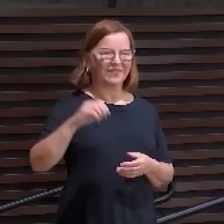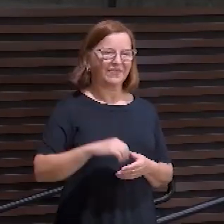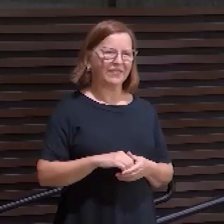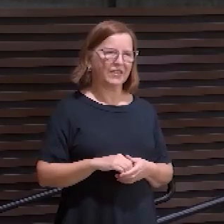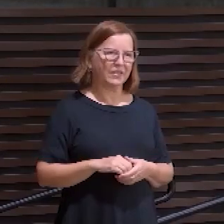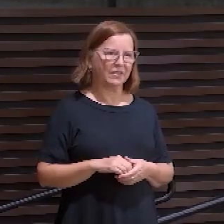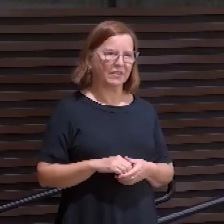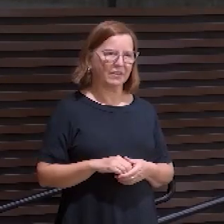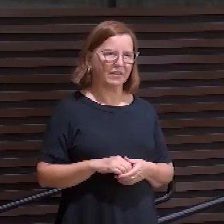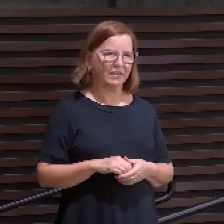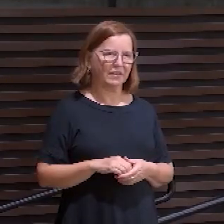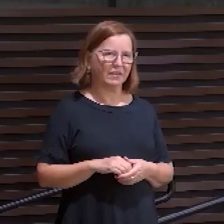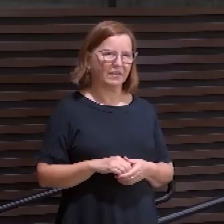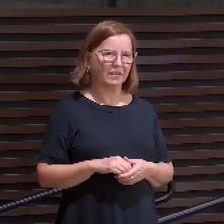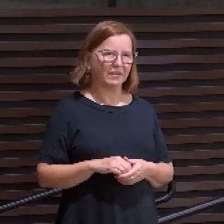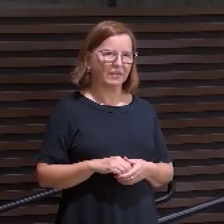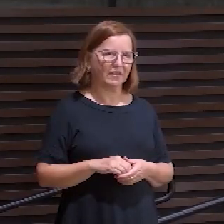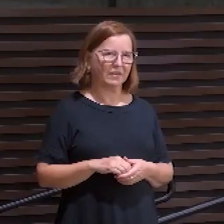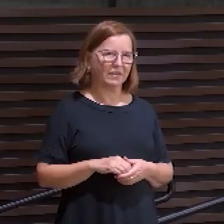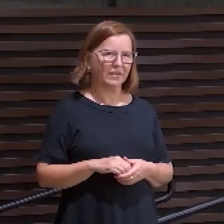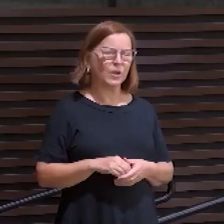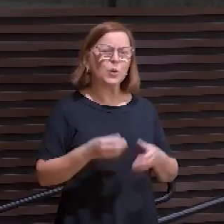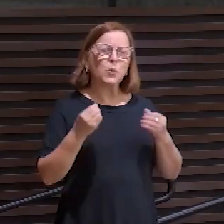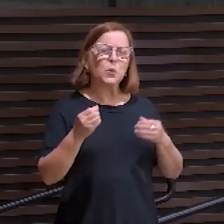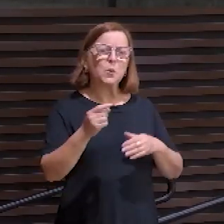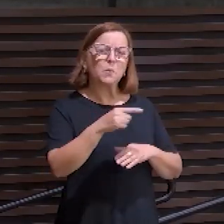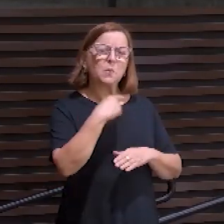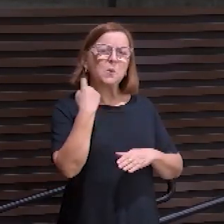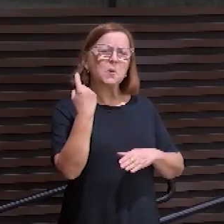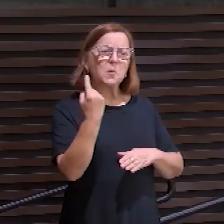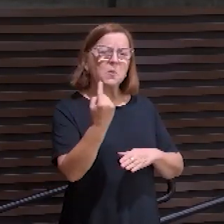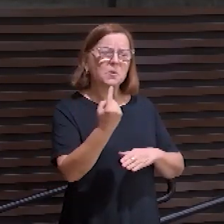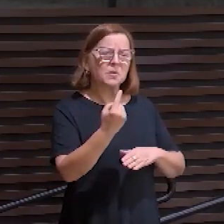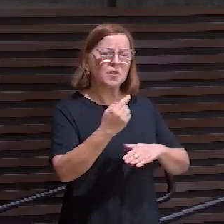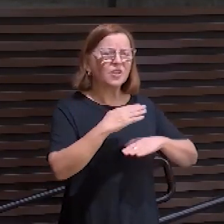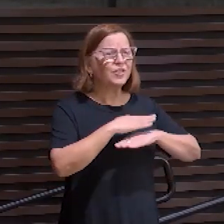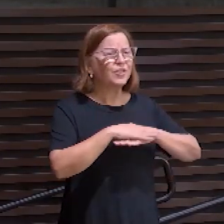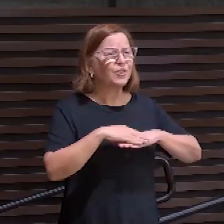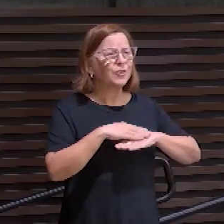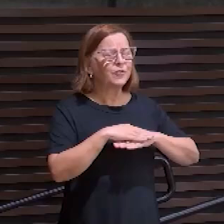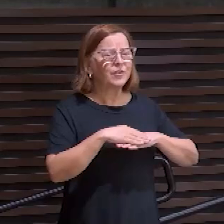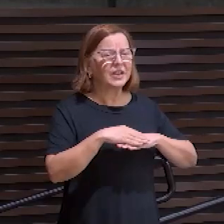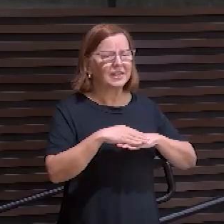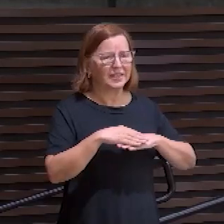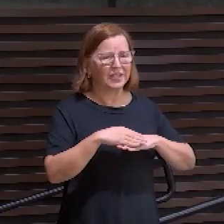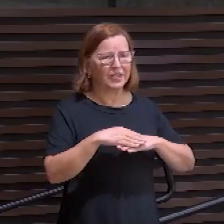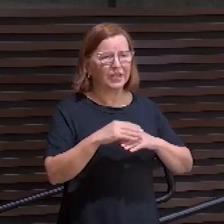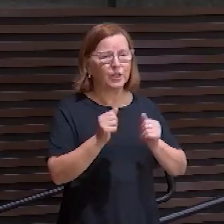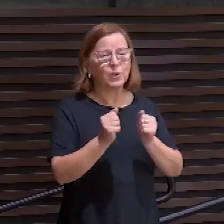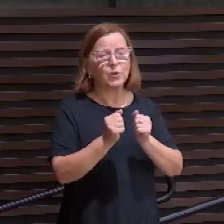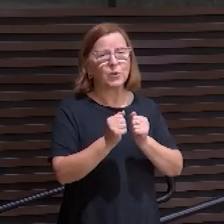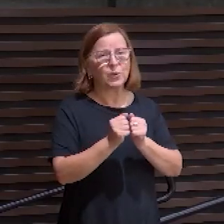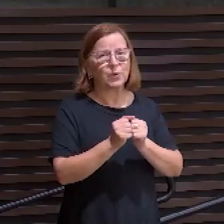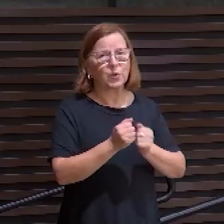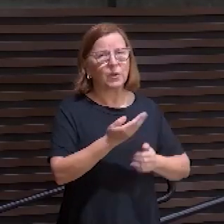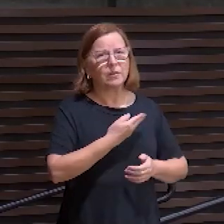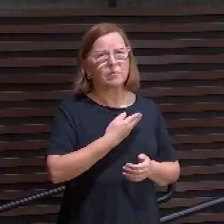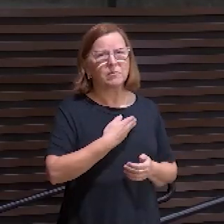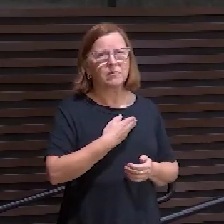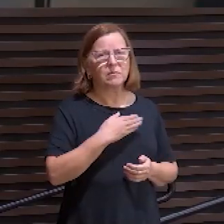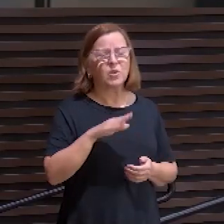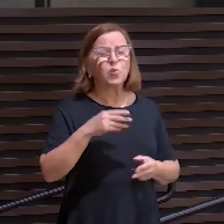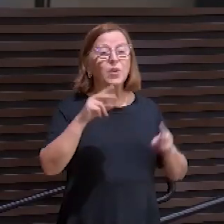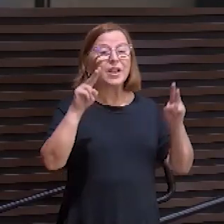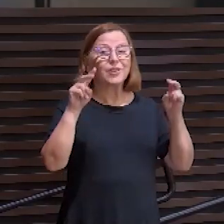Como é a nossa conversa quando nós estamos com outras pessoas? Quais são os